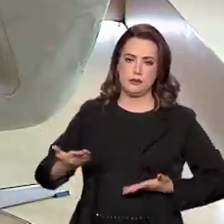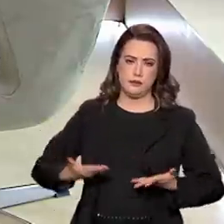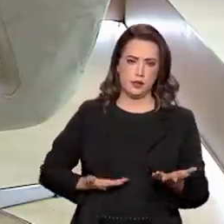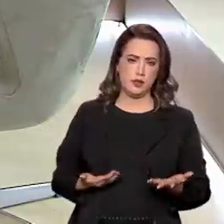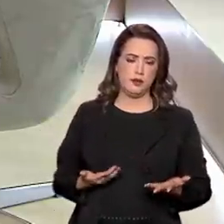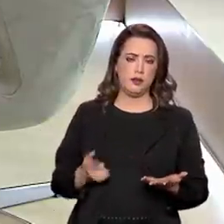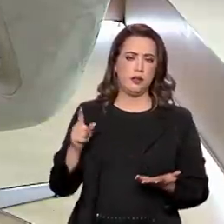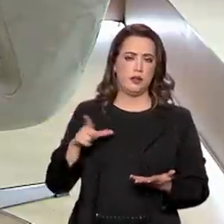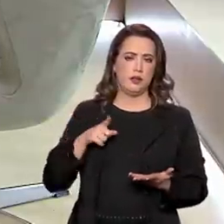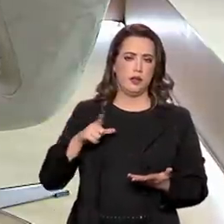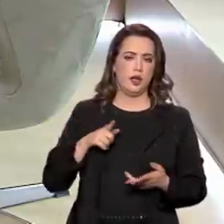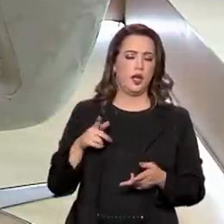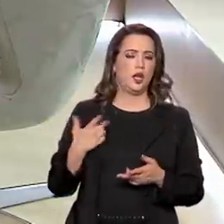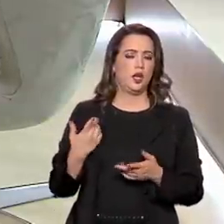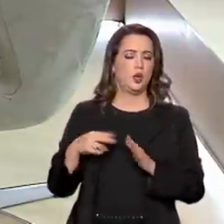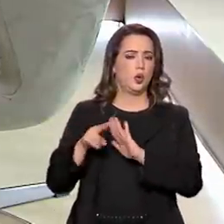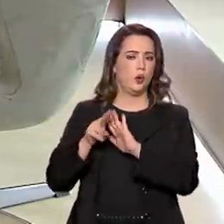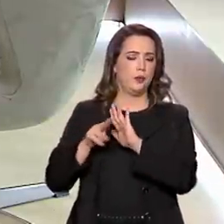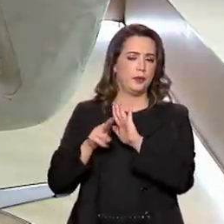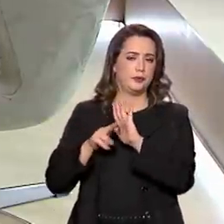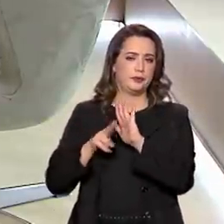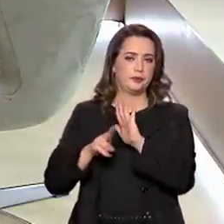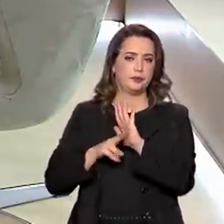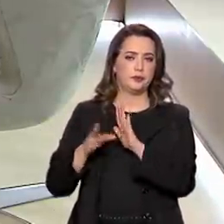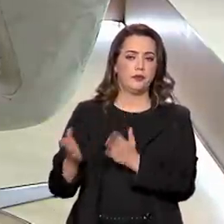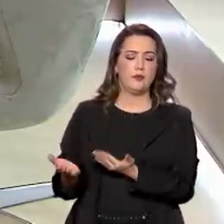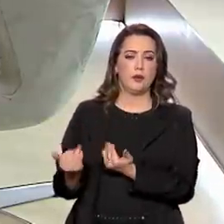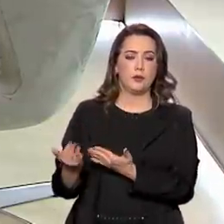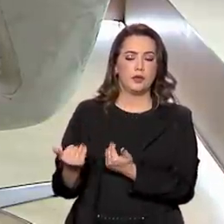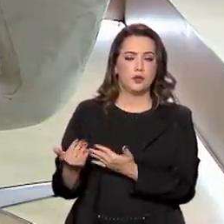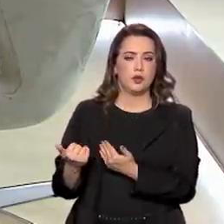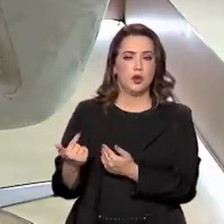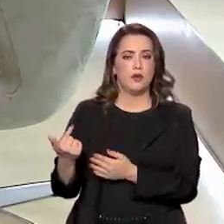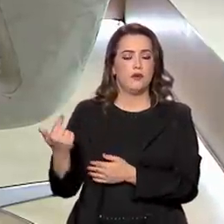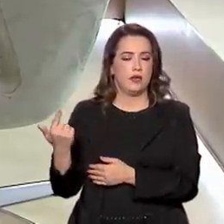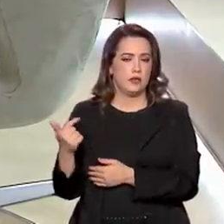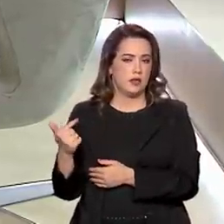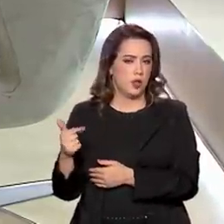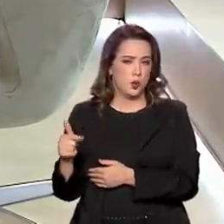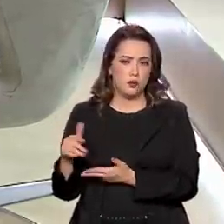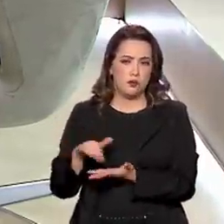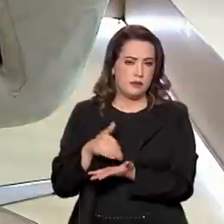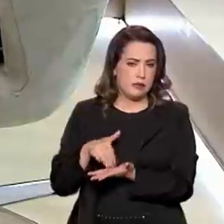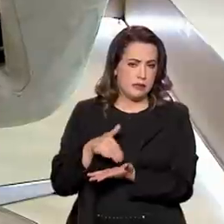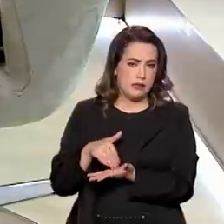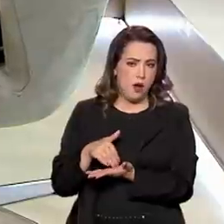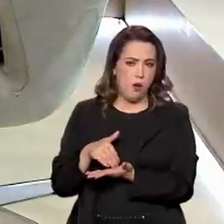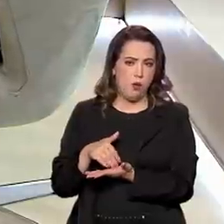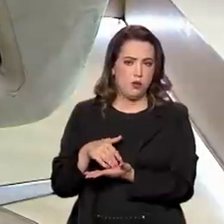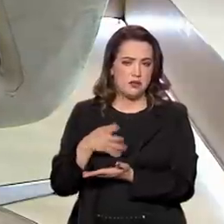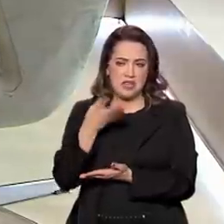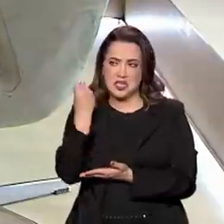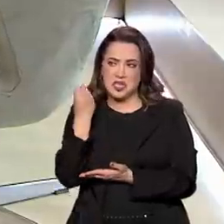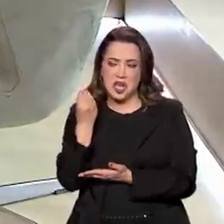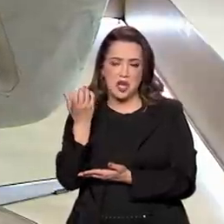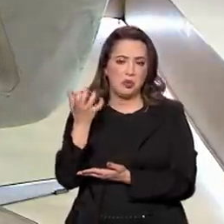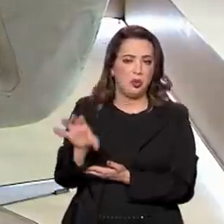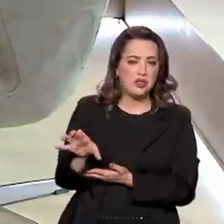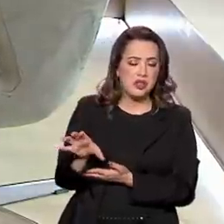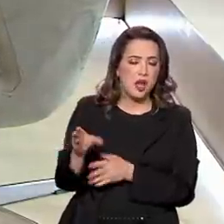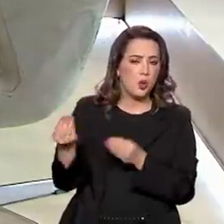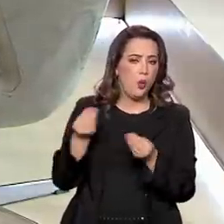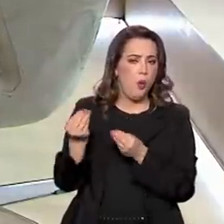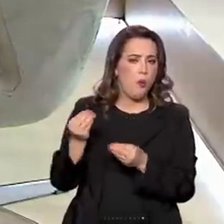obrigatório existem restrições para aqueles jovens que não fizeram alistamento militar que ele que o senhor falasse um pouquinho dessas restrições